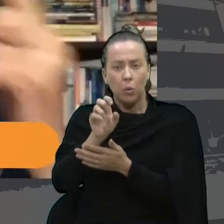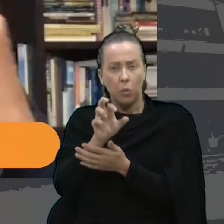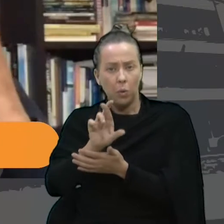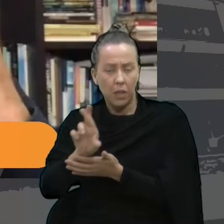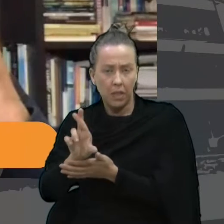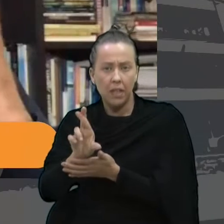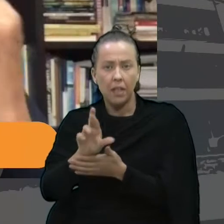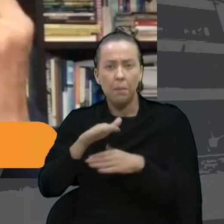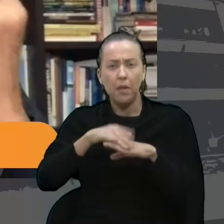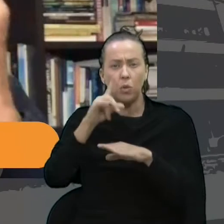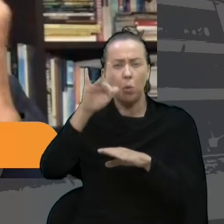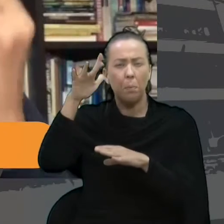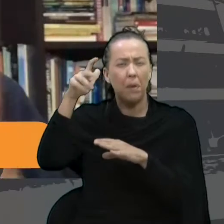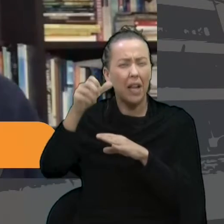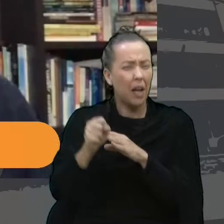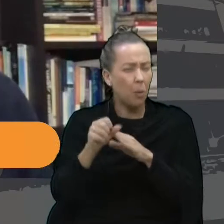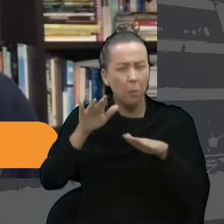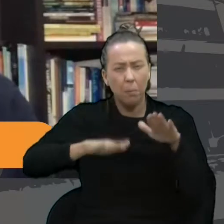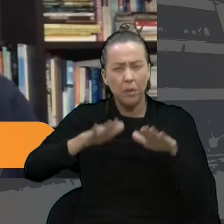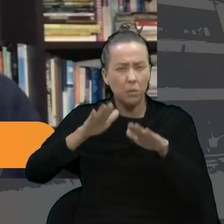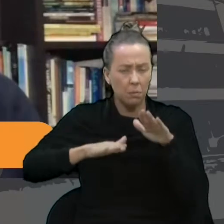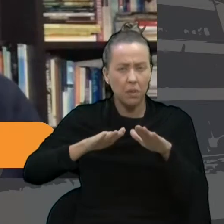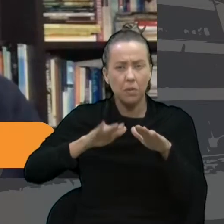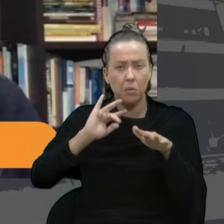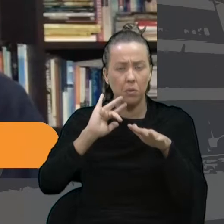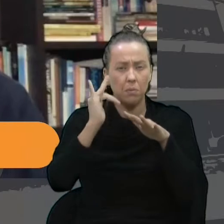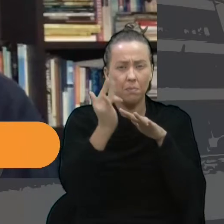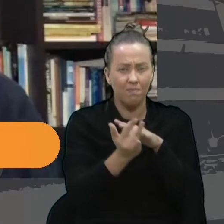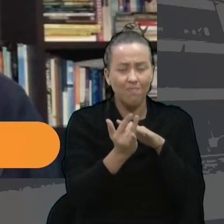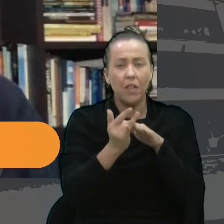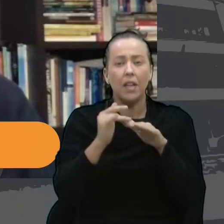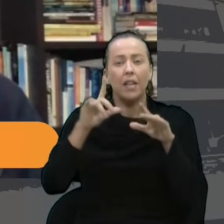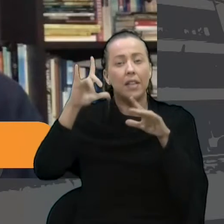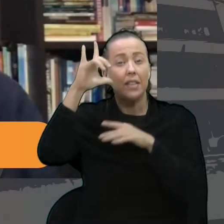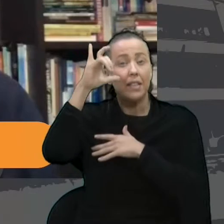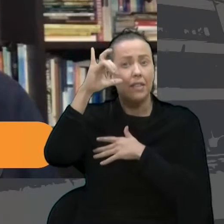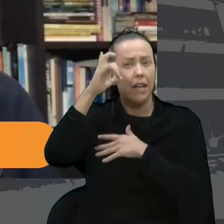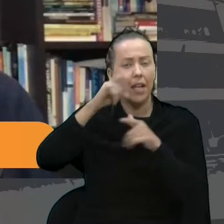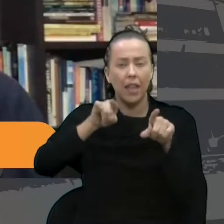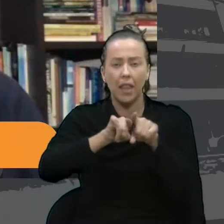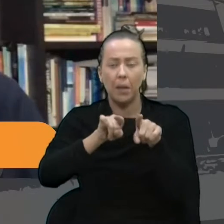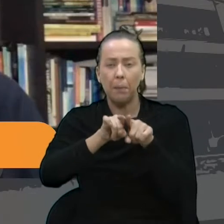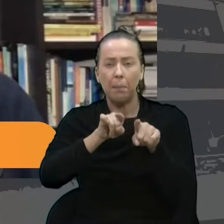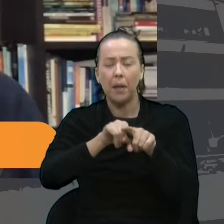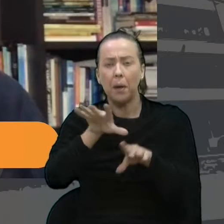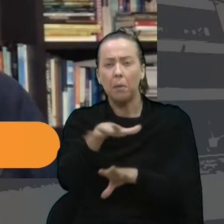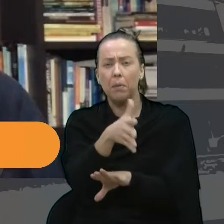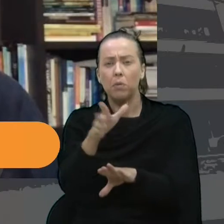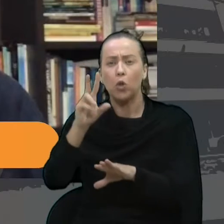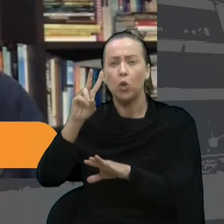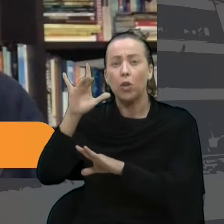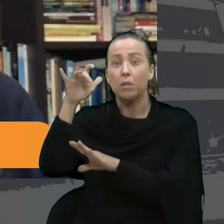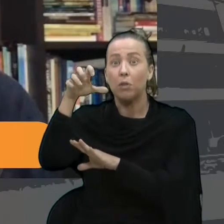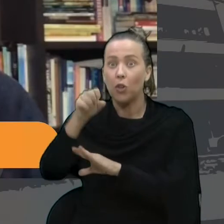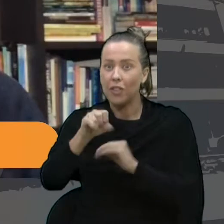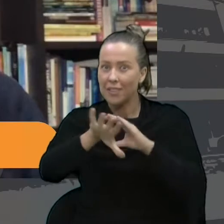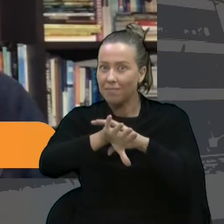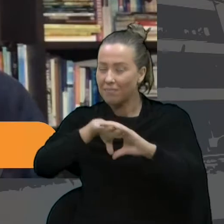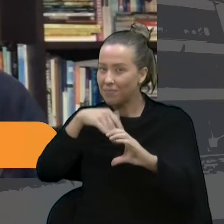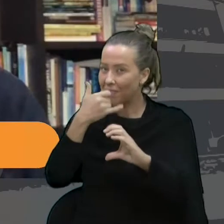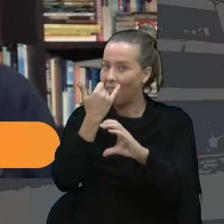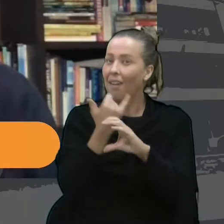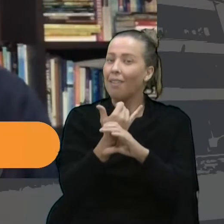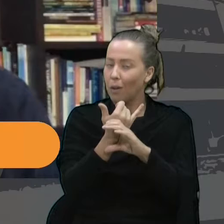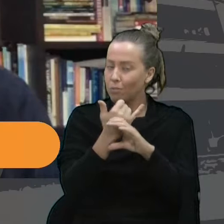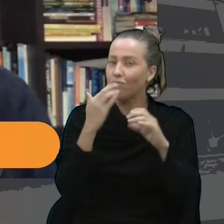1,5 milhão, 1,6 milhões no Instagram e também chegando perto dos 2 milhões lá no meu canal no YouTube, que é